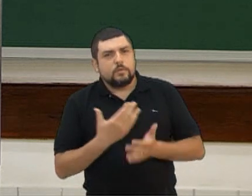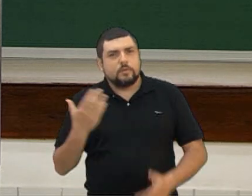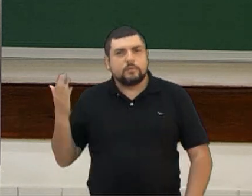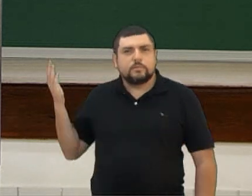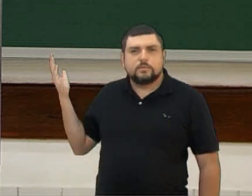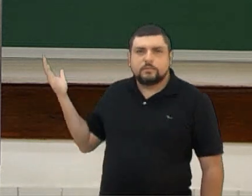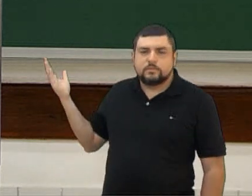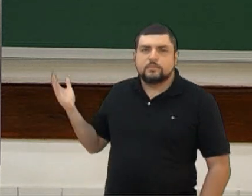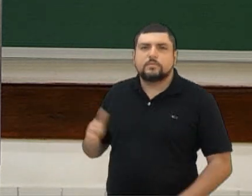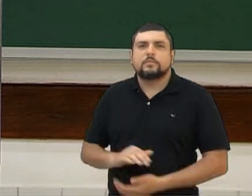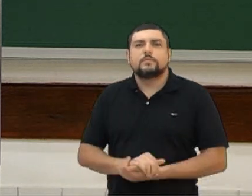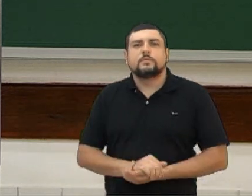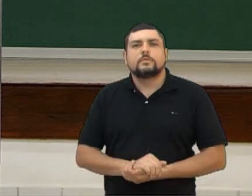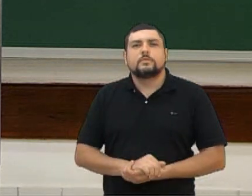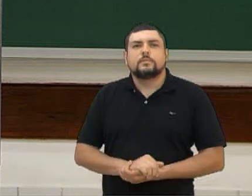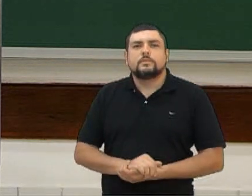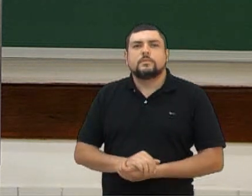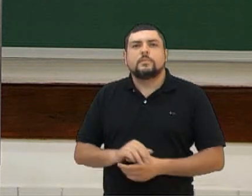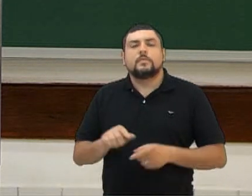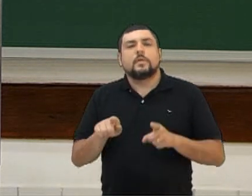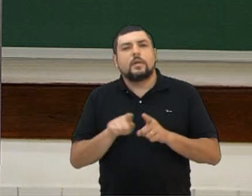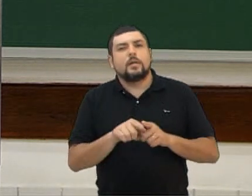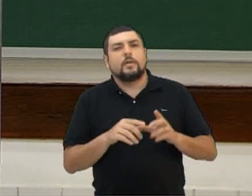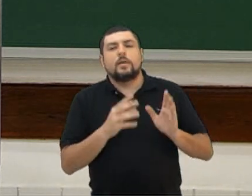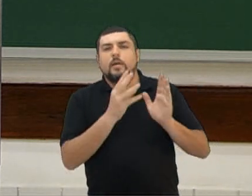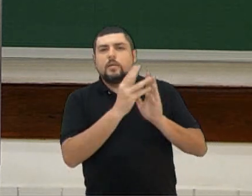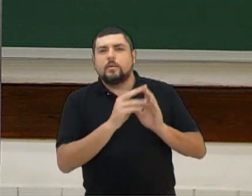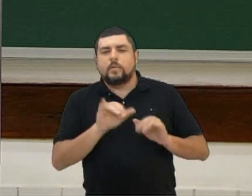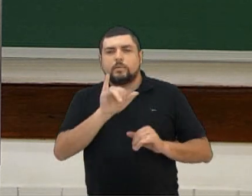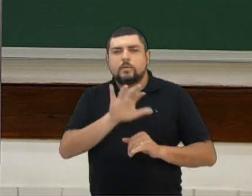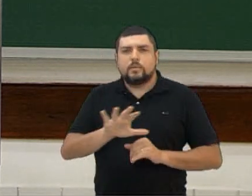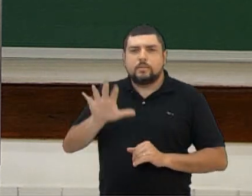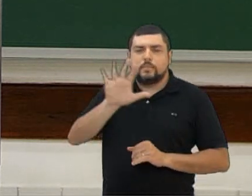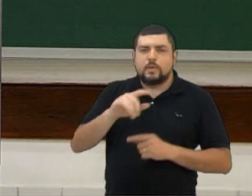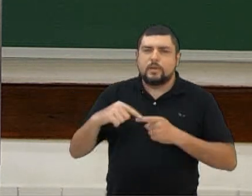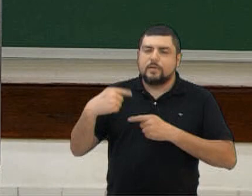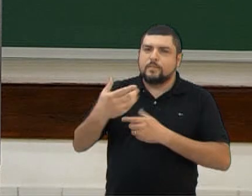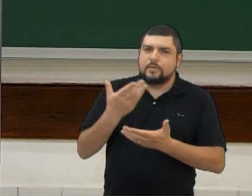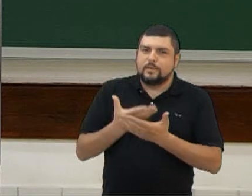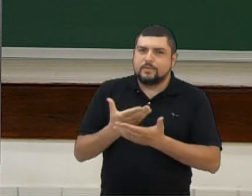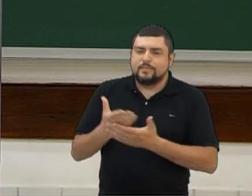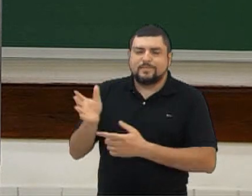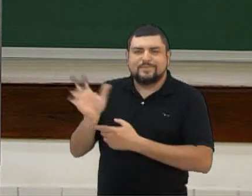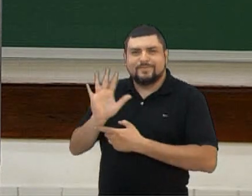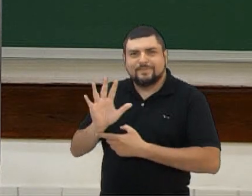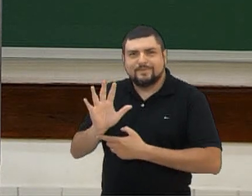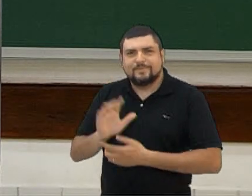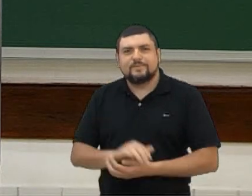Os links das imagens e a gente se vê na próxima aula.